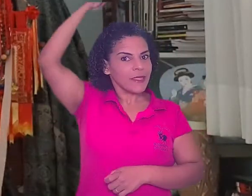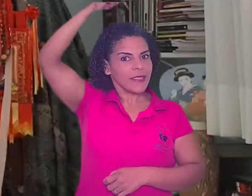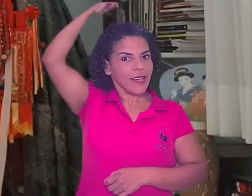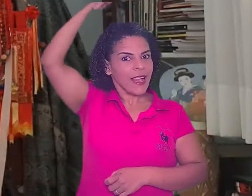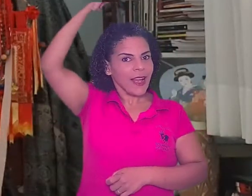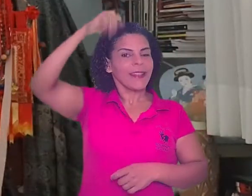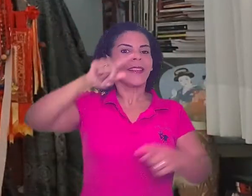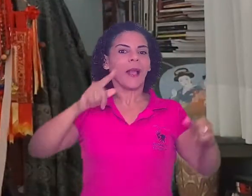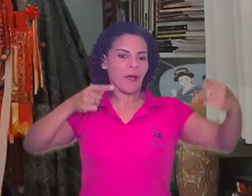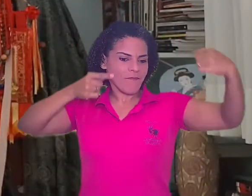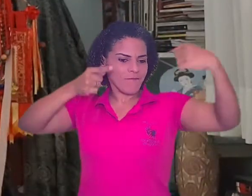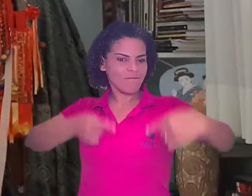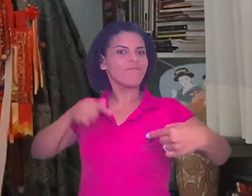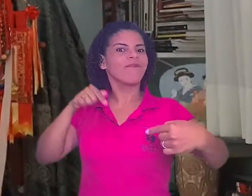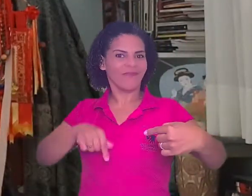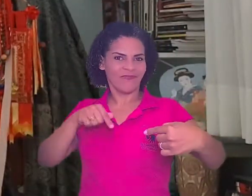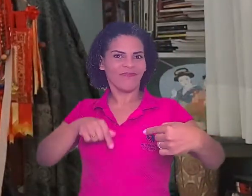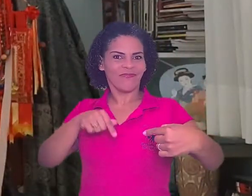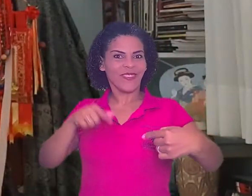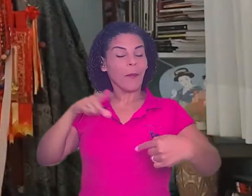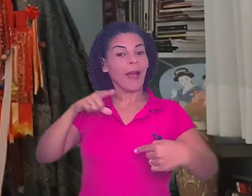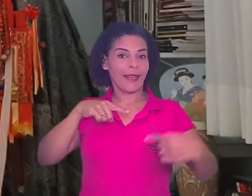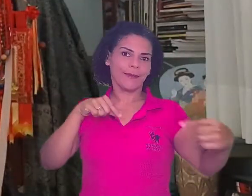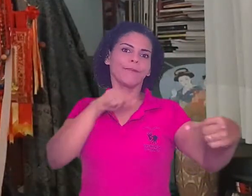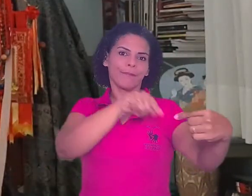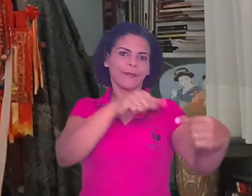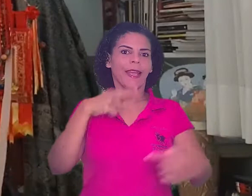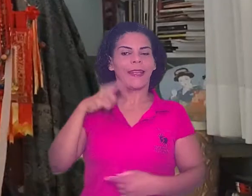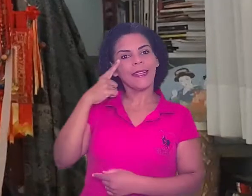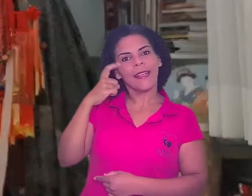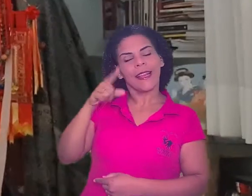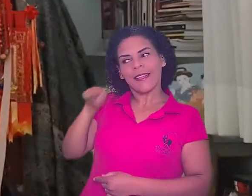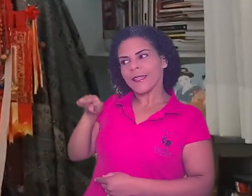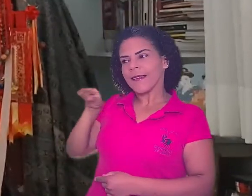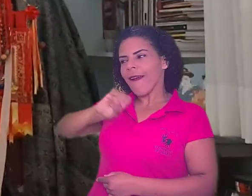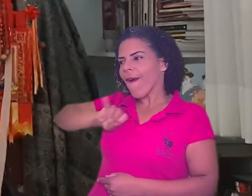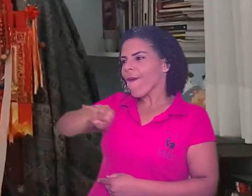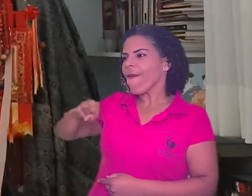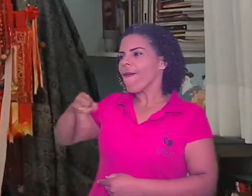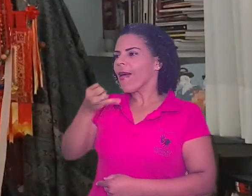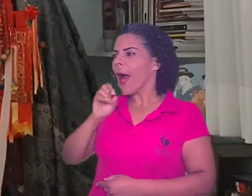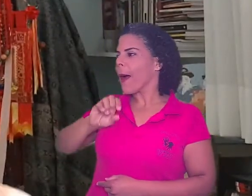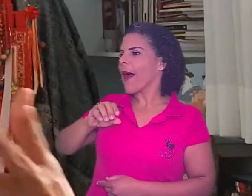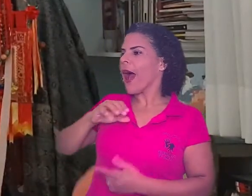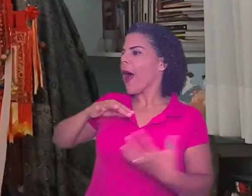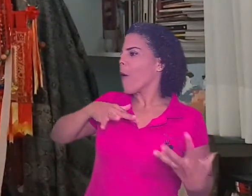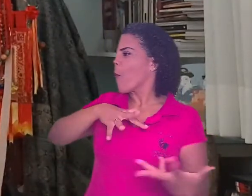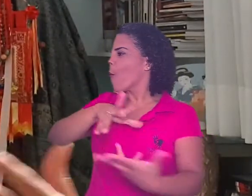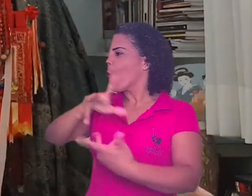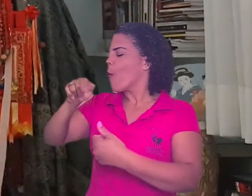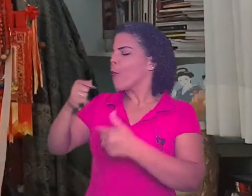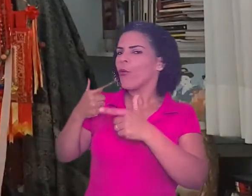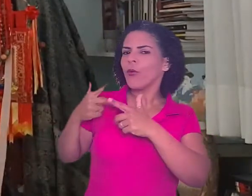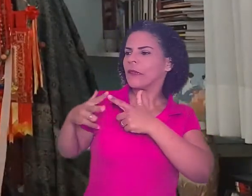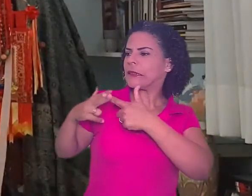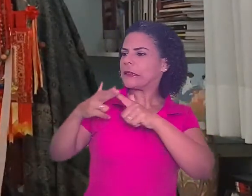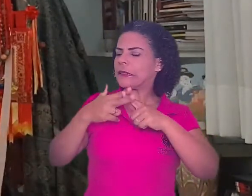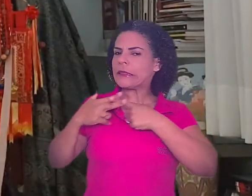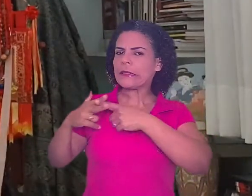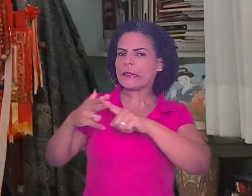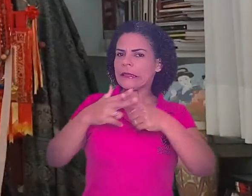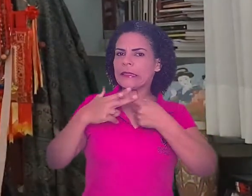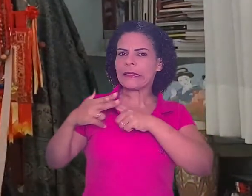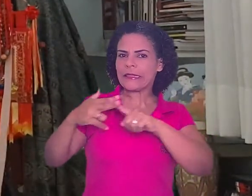psiquiatra, e seu oponente dentro da trama, bem intencionado, quer usar para consertar as mazelas do